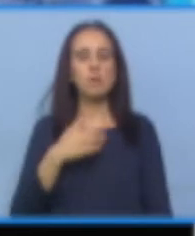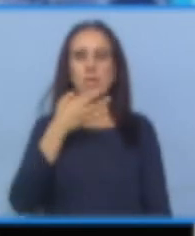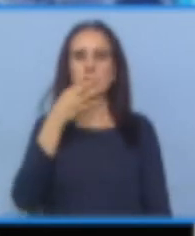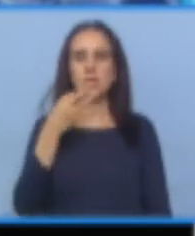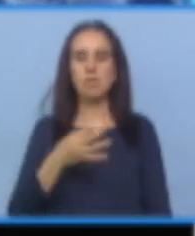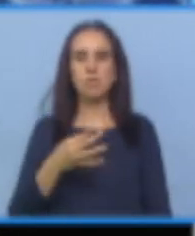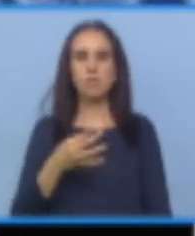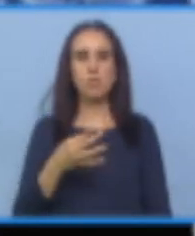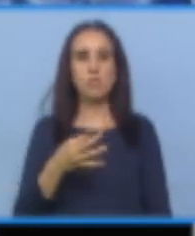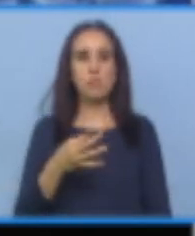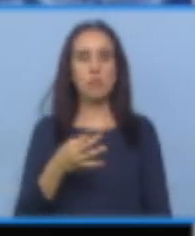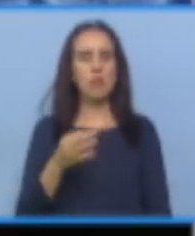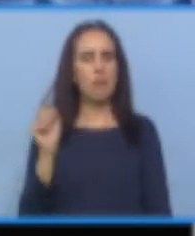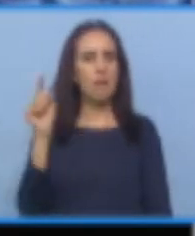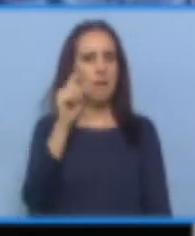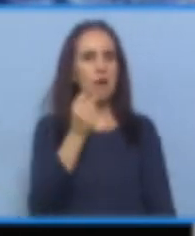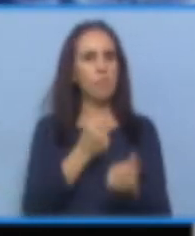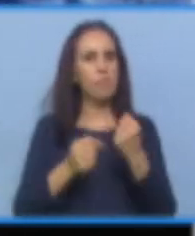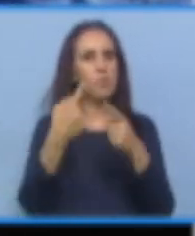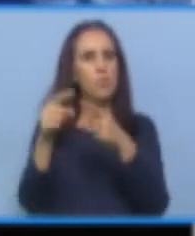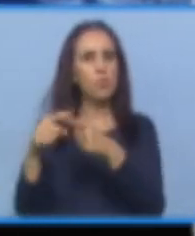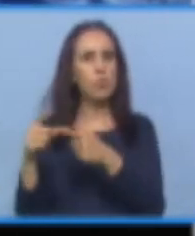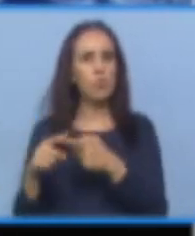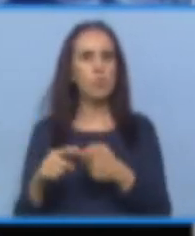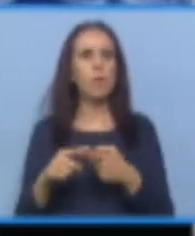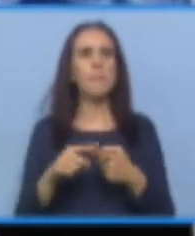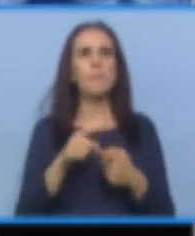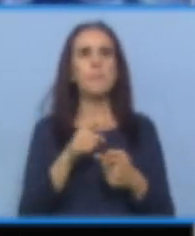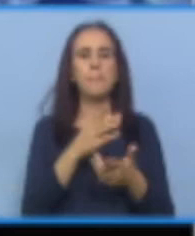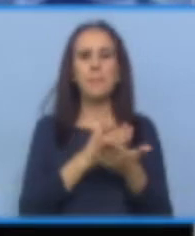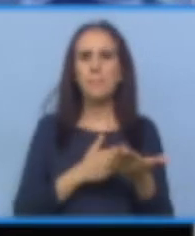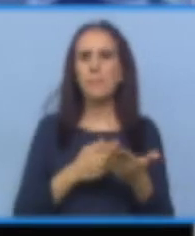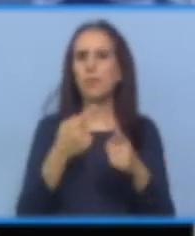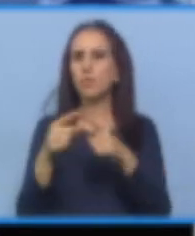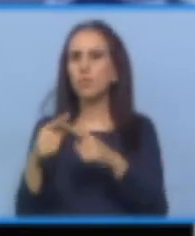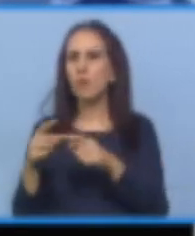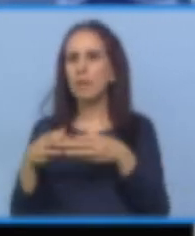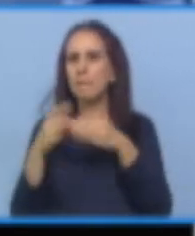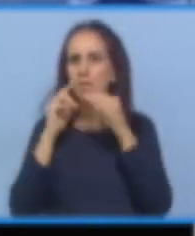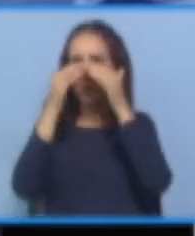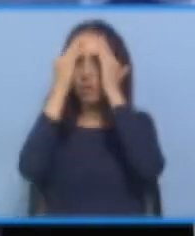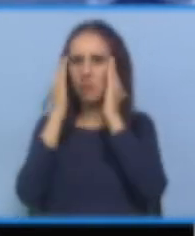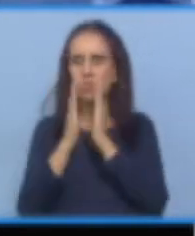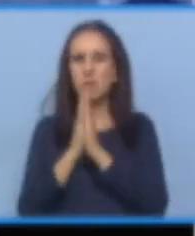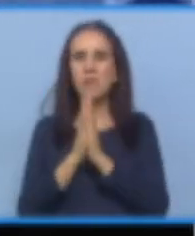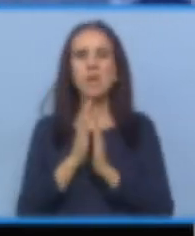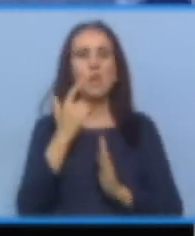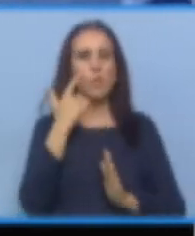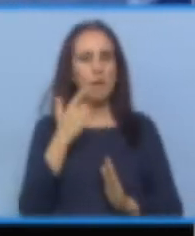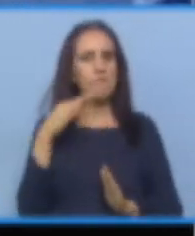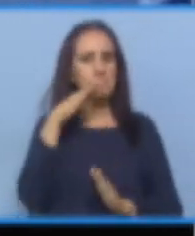certo que, através de outros movimentos, do movimento escolar, do Estado, equipas de Nossa Senhora, provavelmente irão